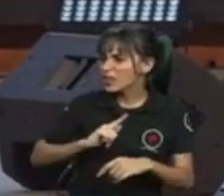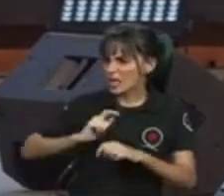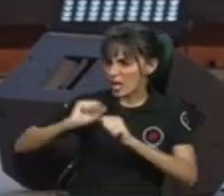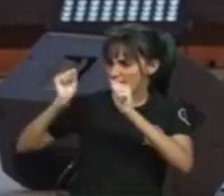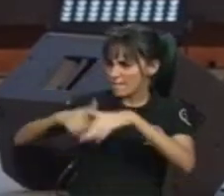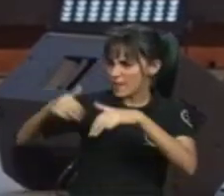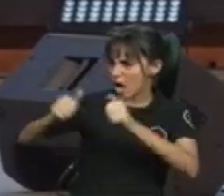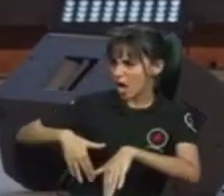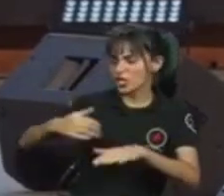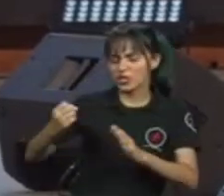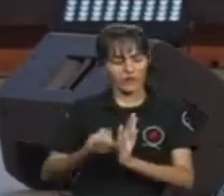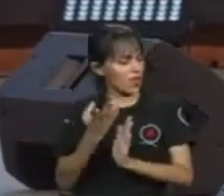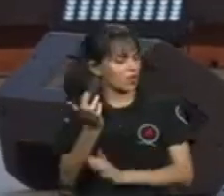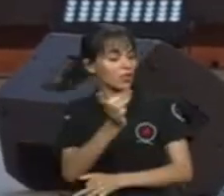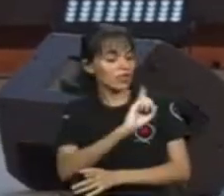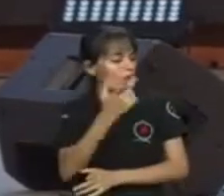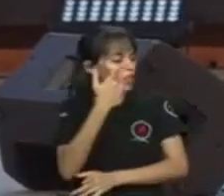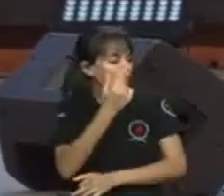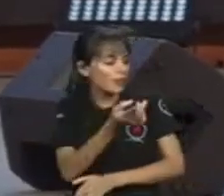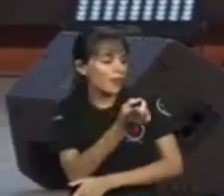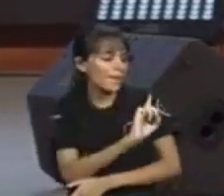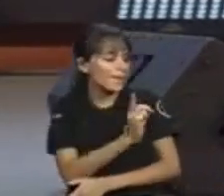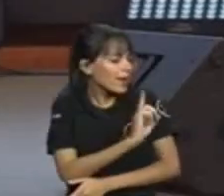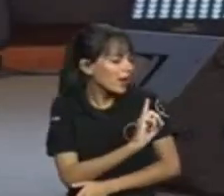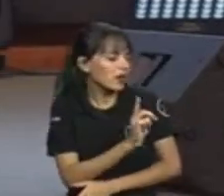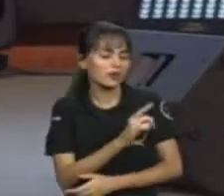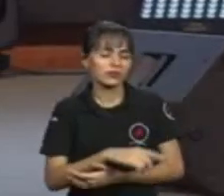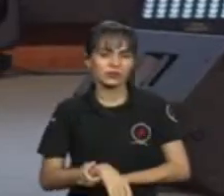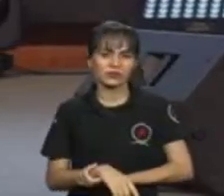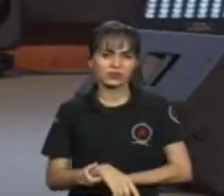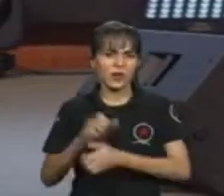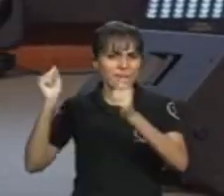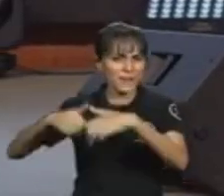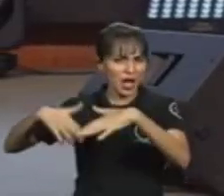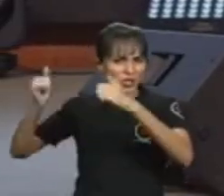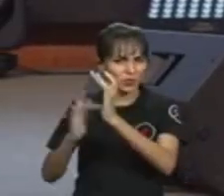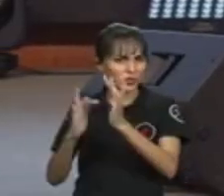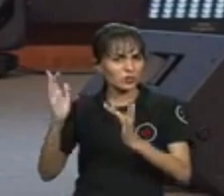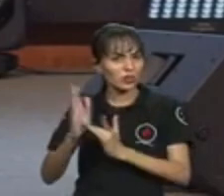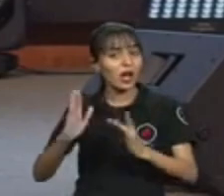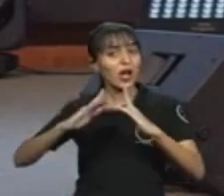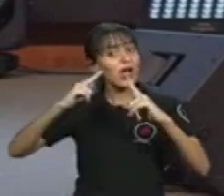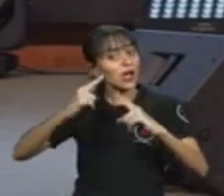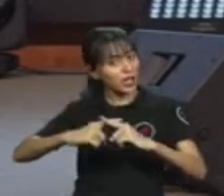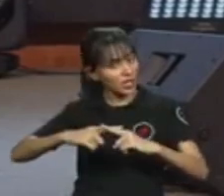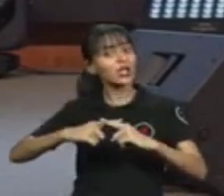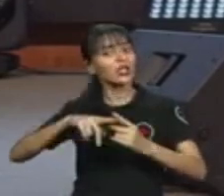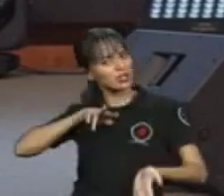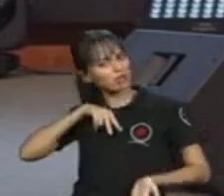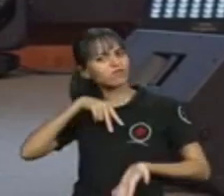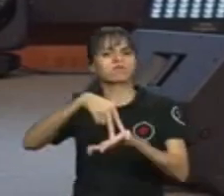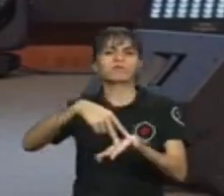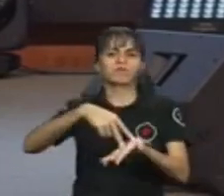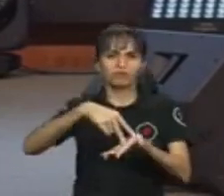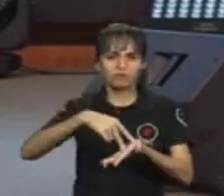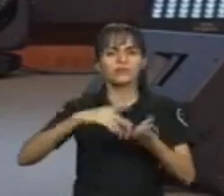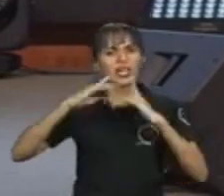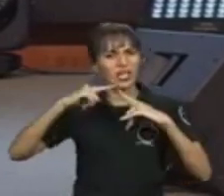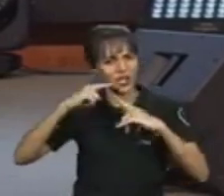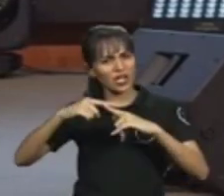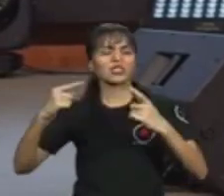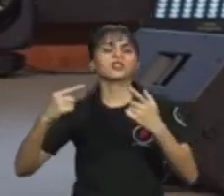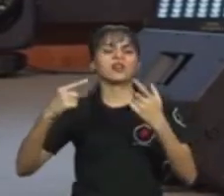marcha? Não é normal. Não é normal ter esse tanto de marcha, a igreja está se levantando. A igreja está